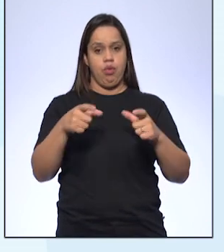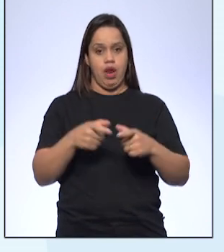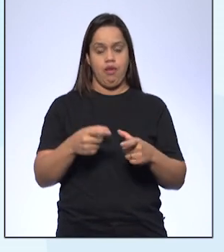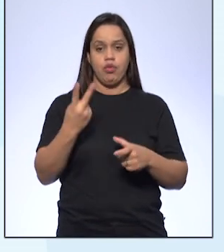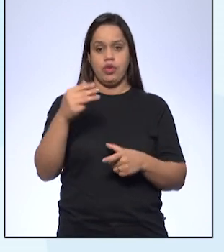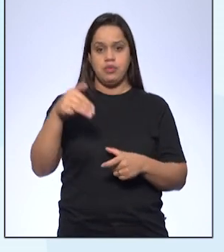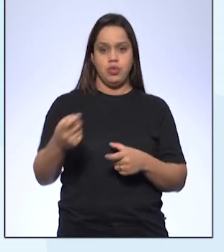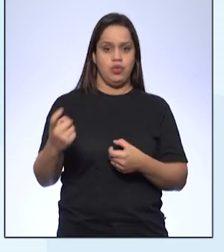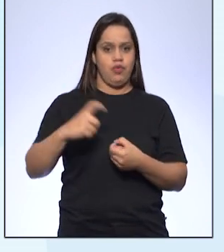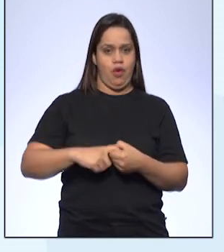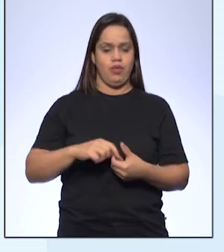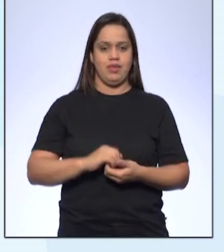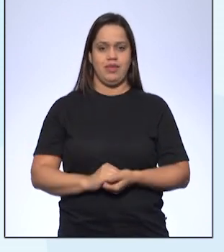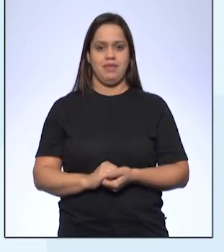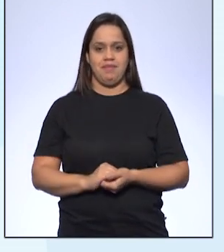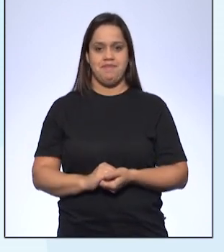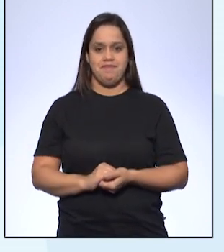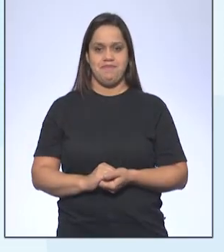gente já retorna.